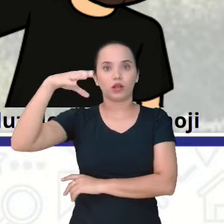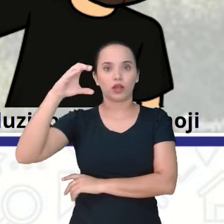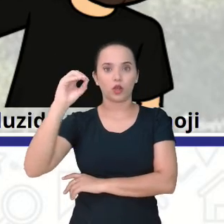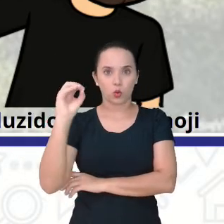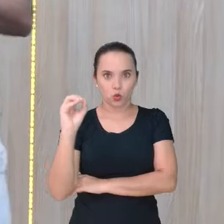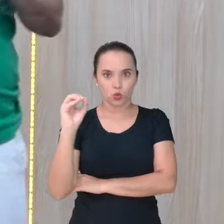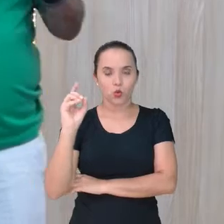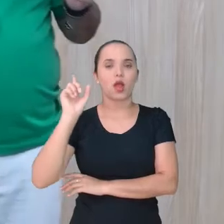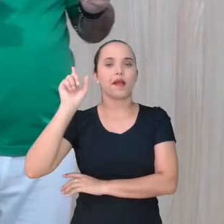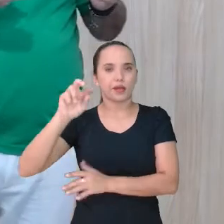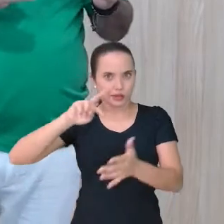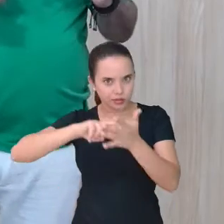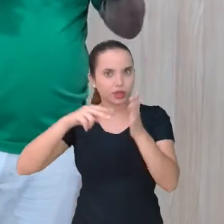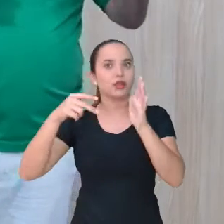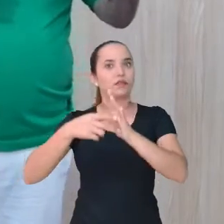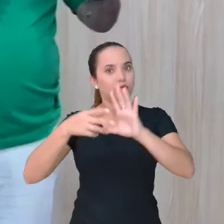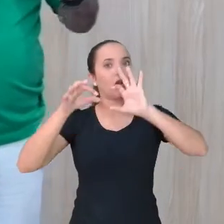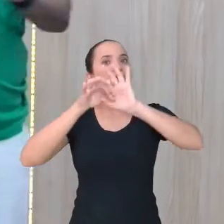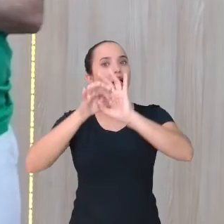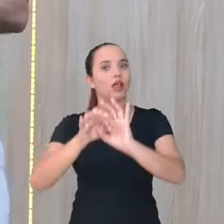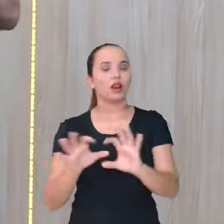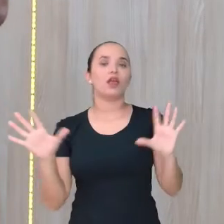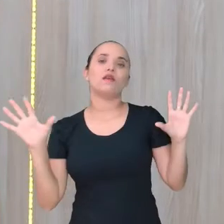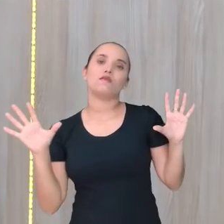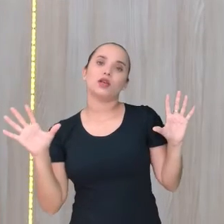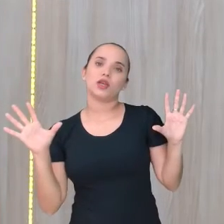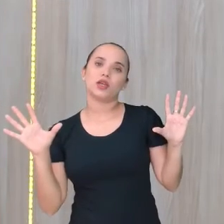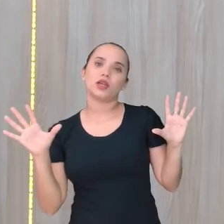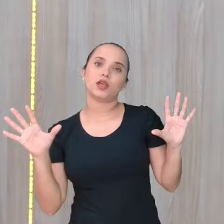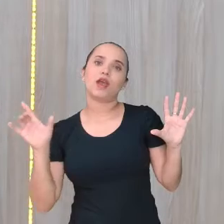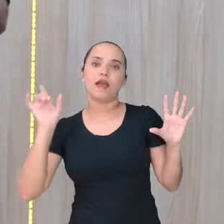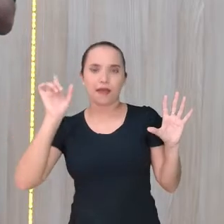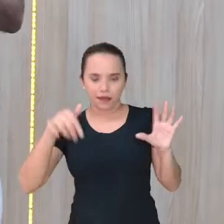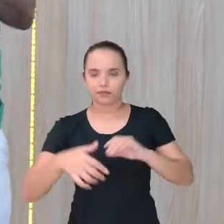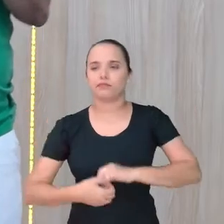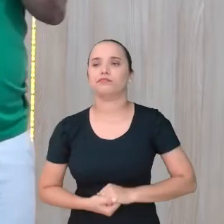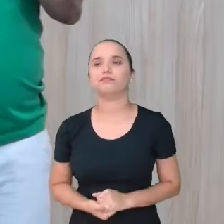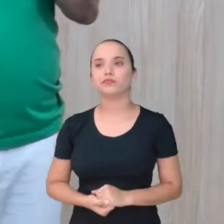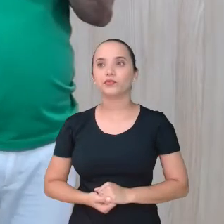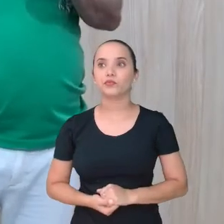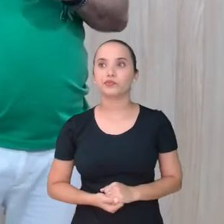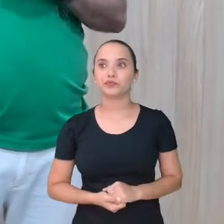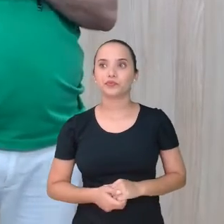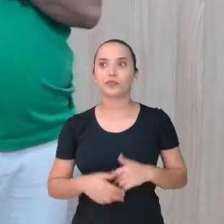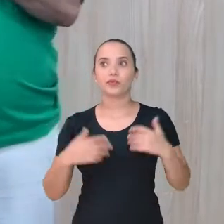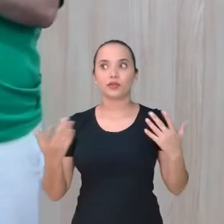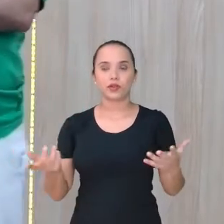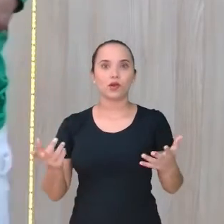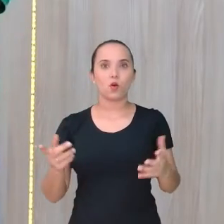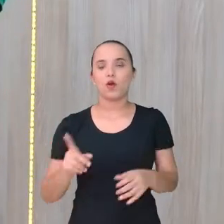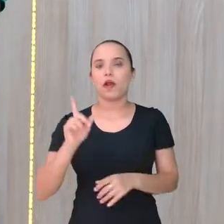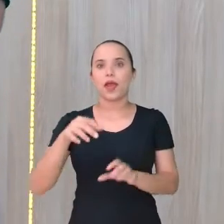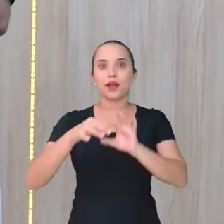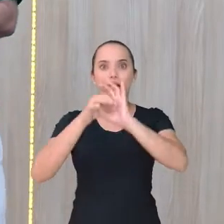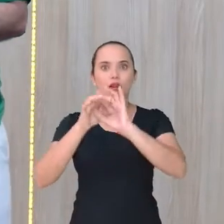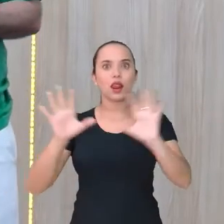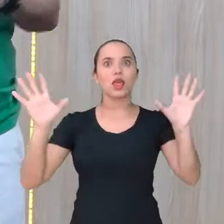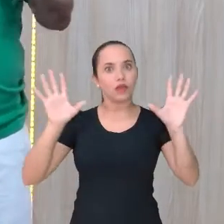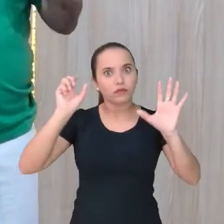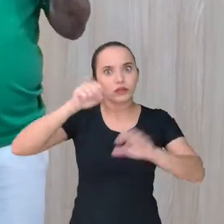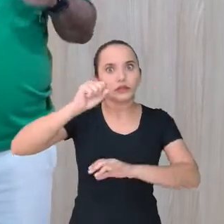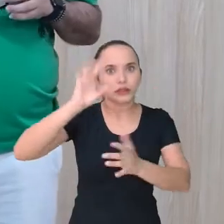livre, significa livre, liberto, né? Então, liberto no sentido de